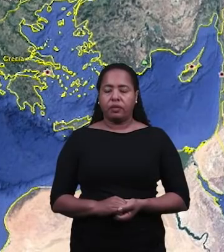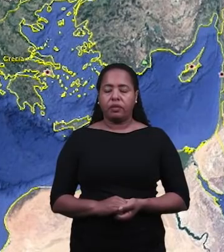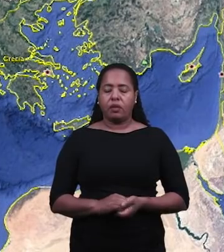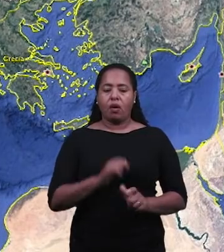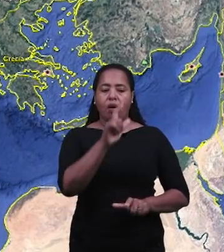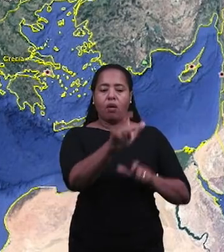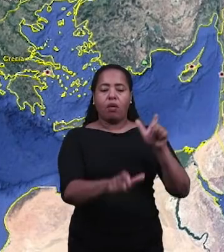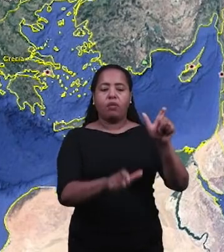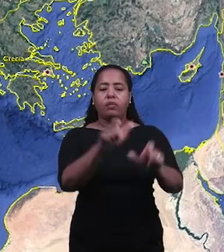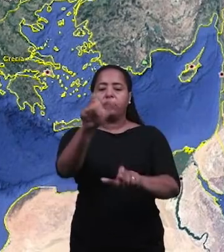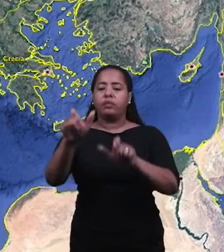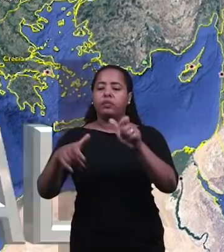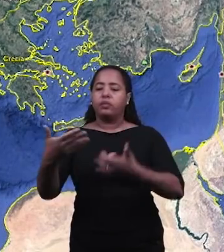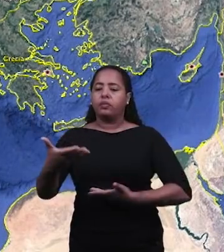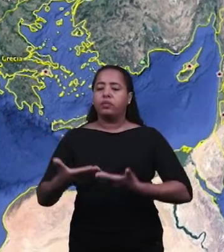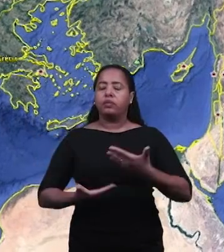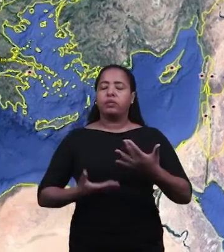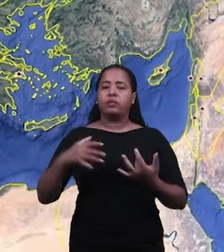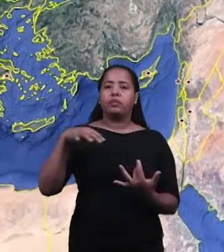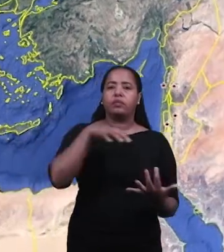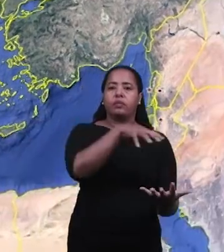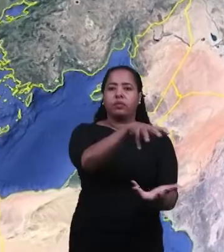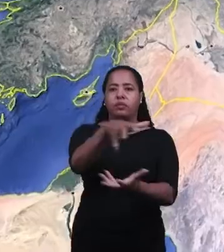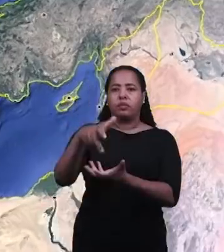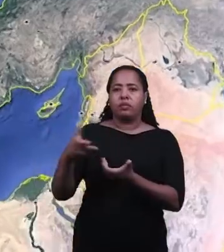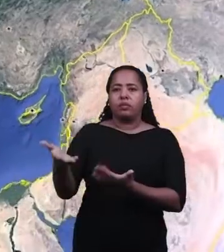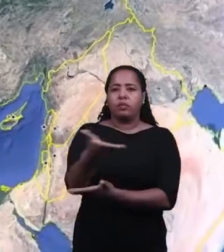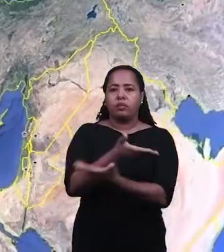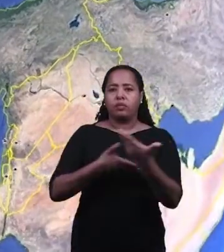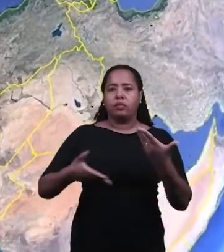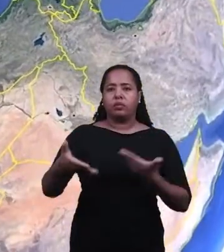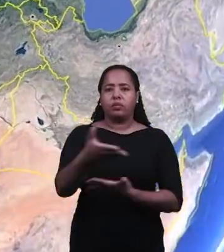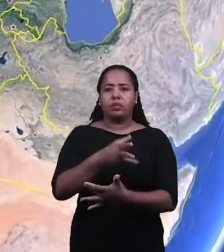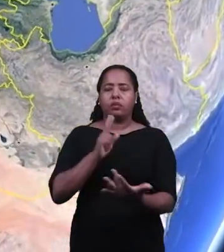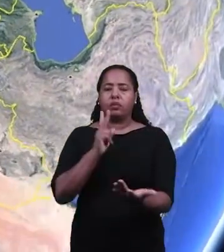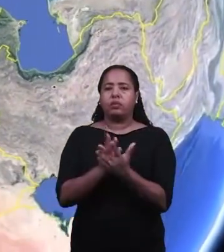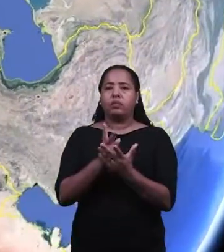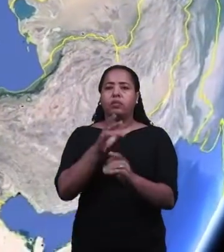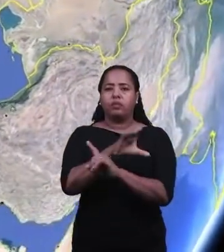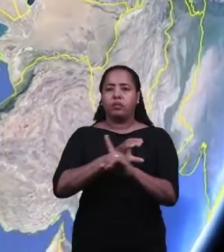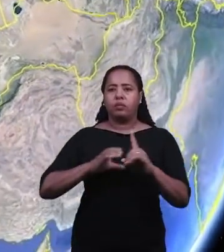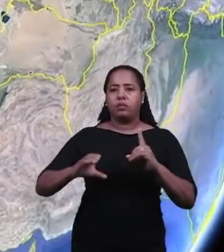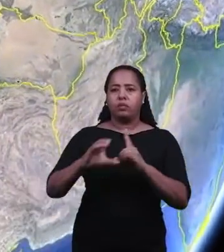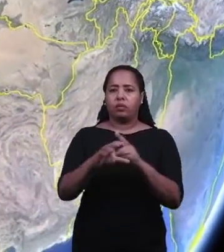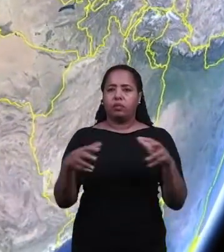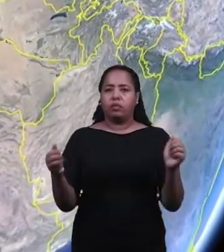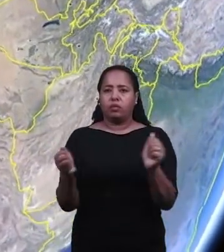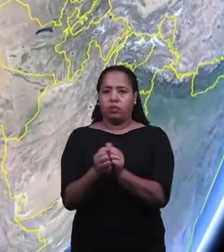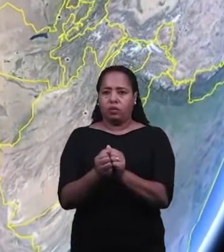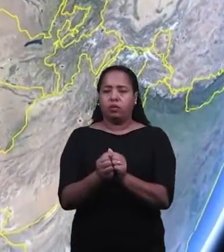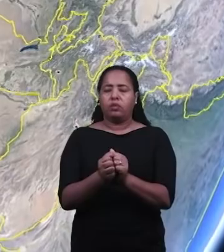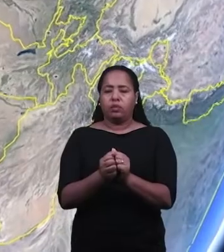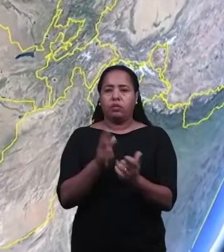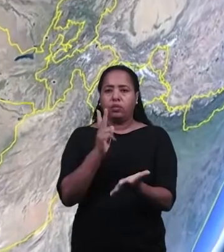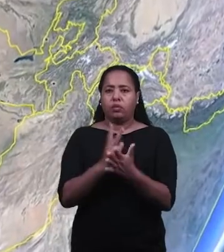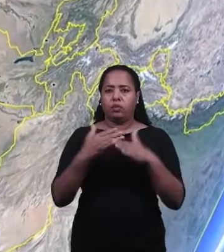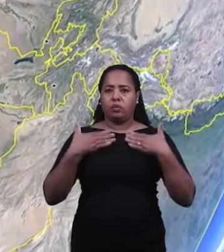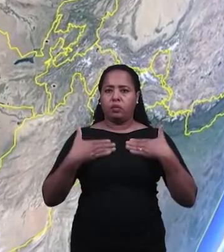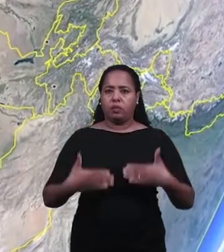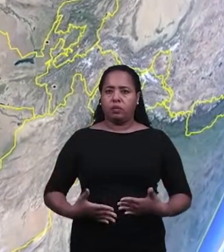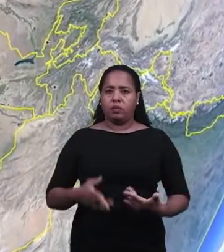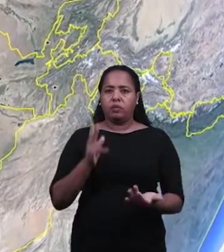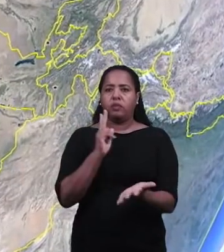Irmãos de todas as partes do mundo participam de um mesmo culto, em conjunto, no mesmo corpo e no